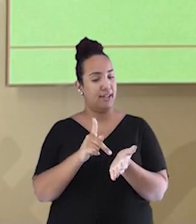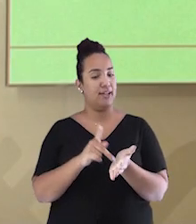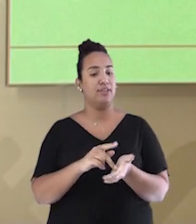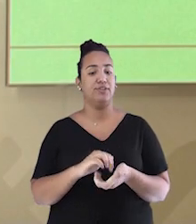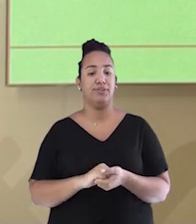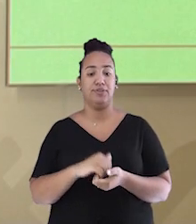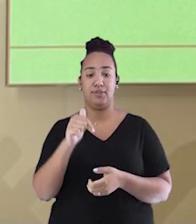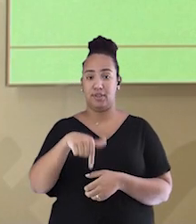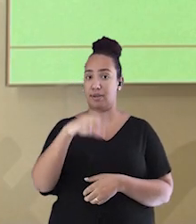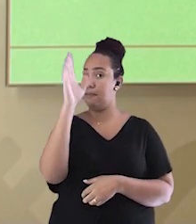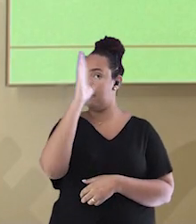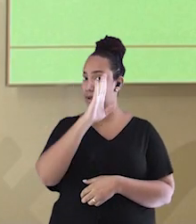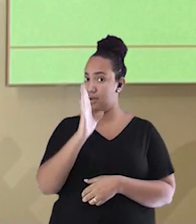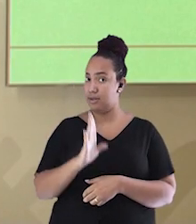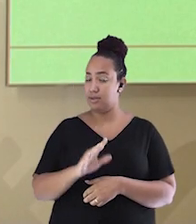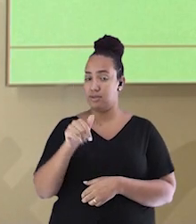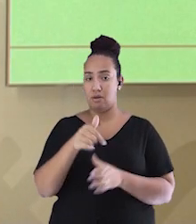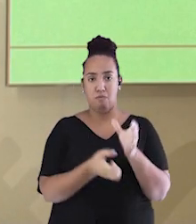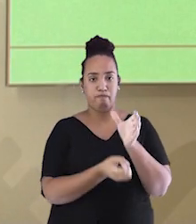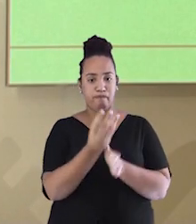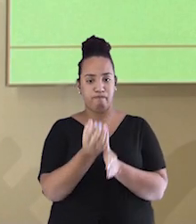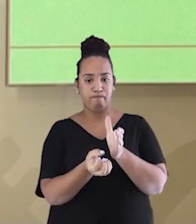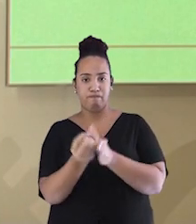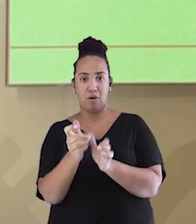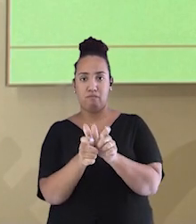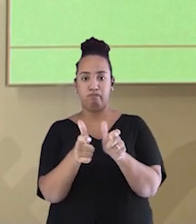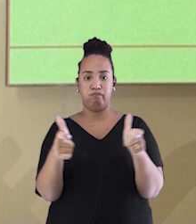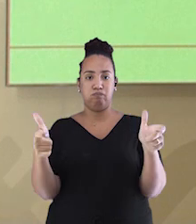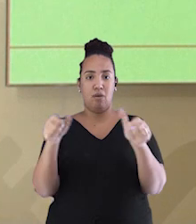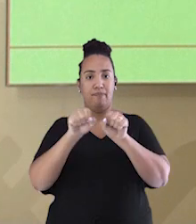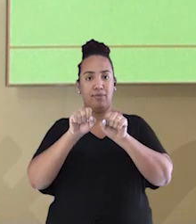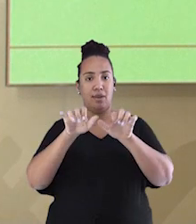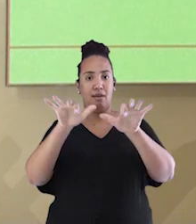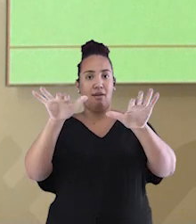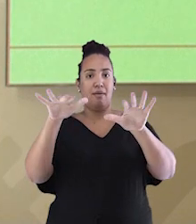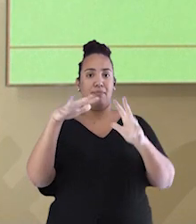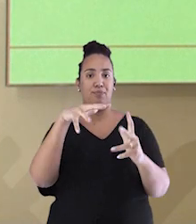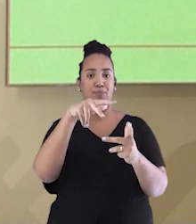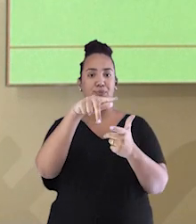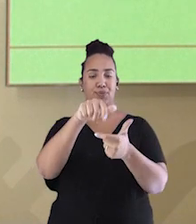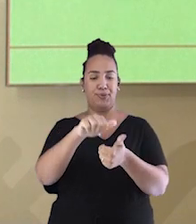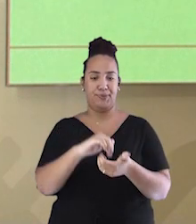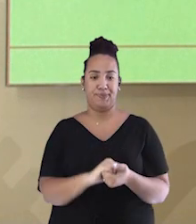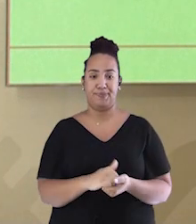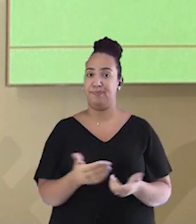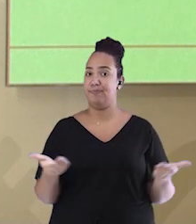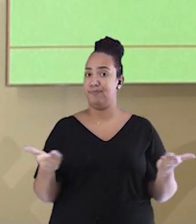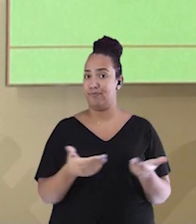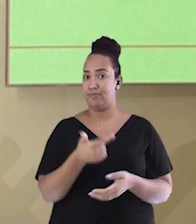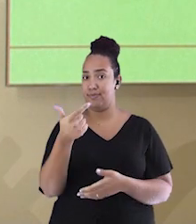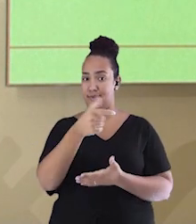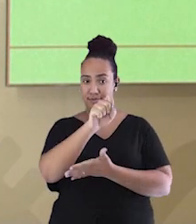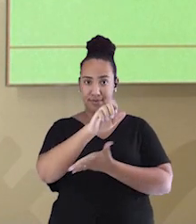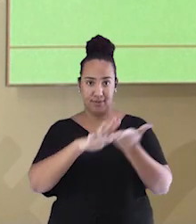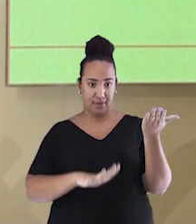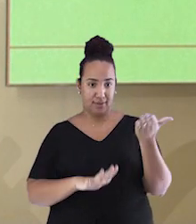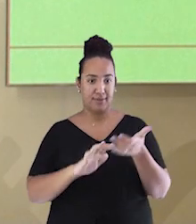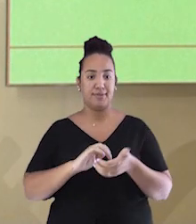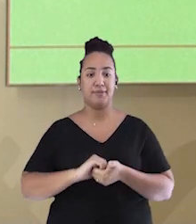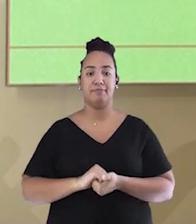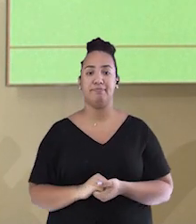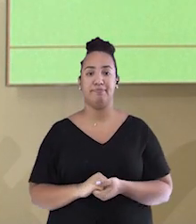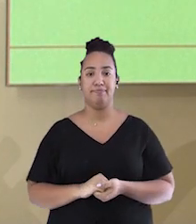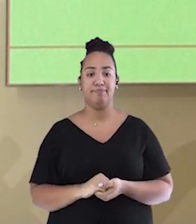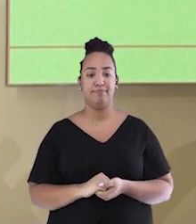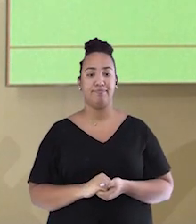Sim, a questão é verdadeira. O Brasil é o celeiro do mundo pela quantidade de alimentos que produz. Vamos para a